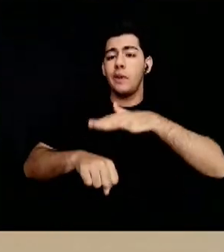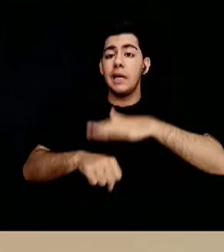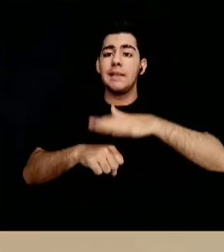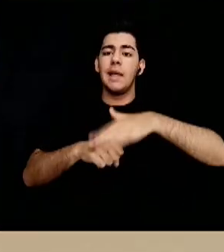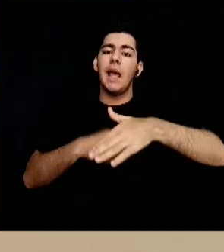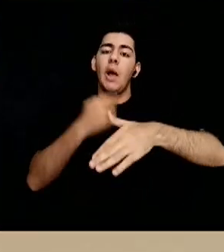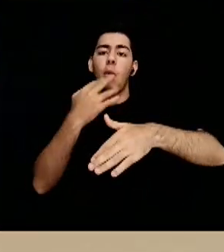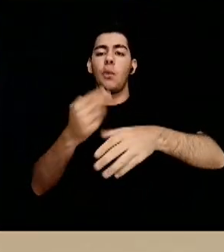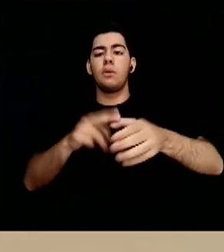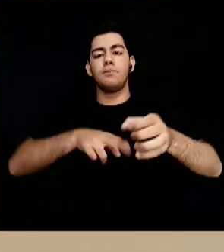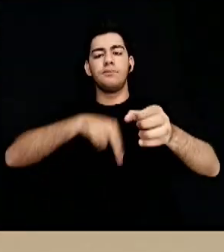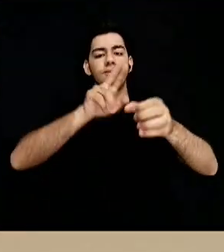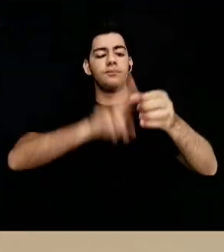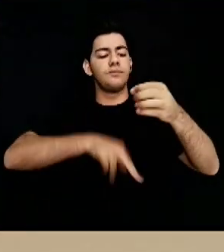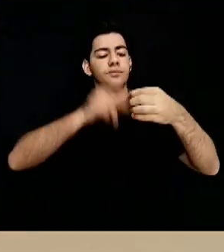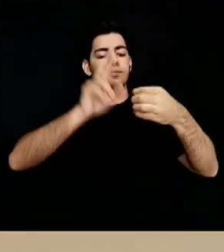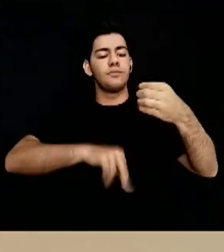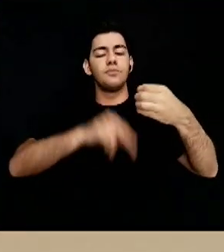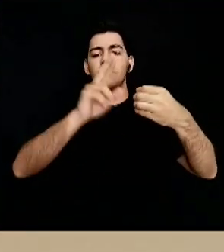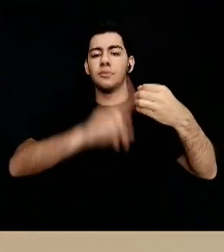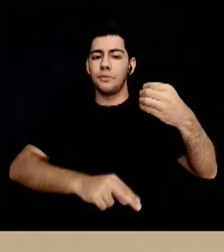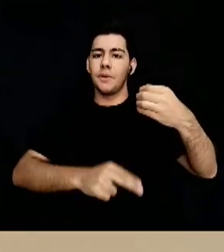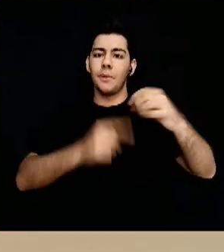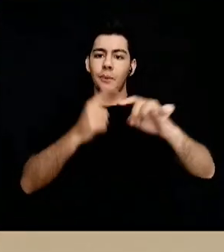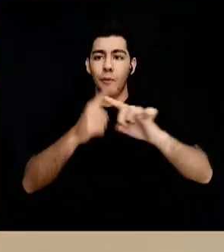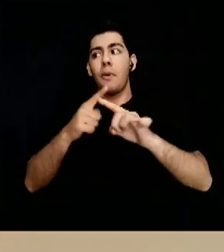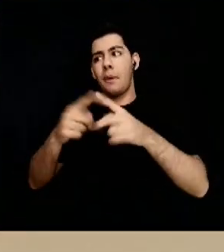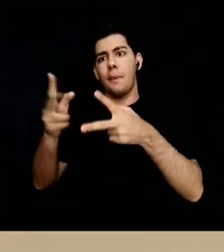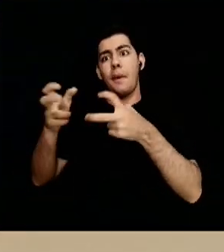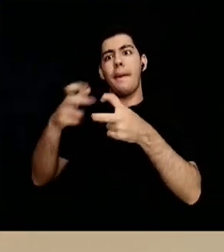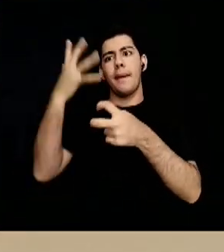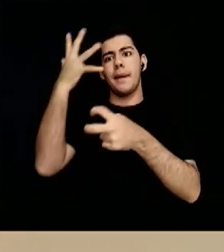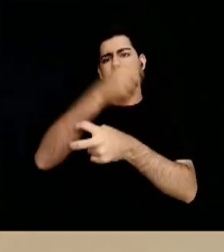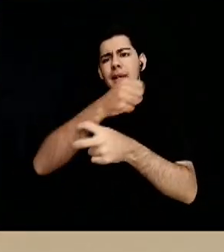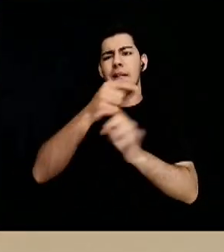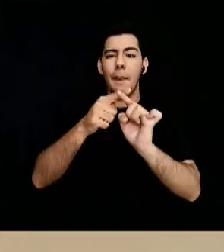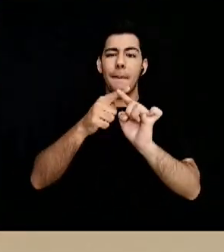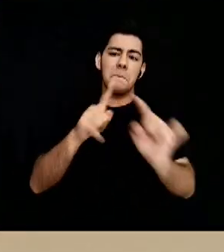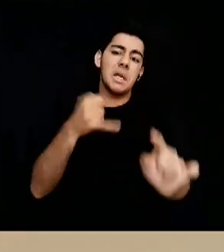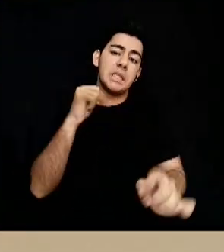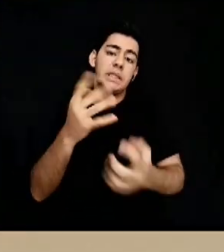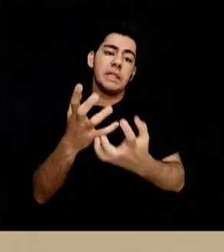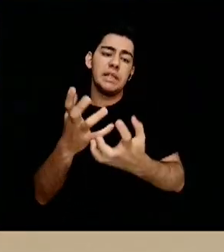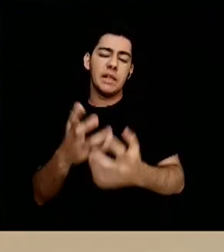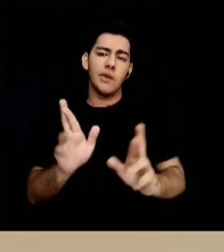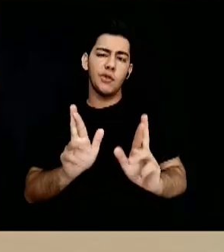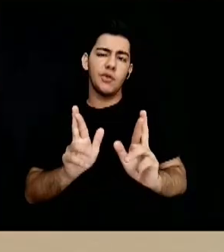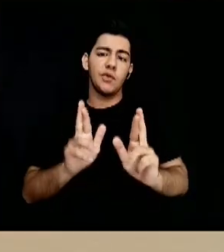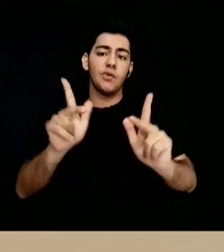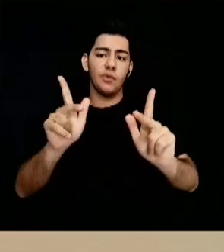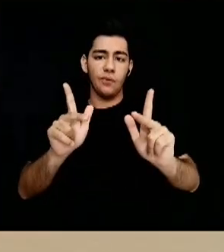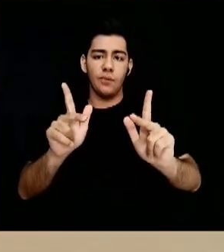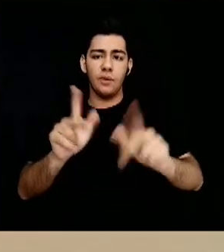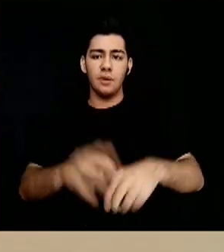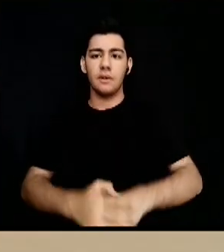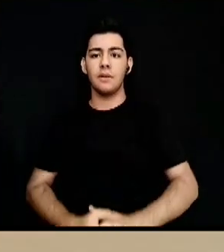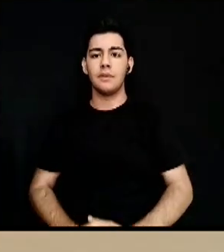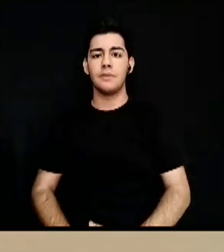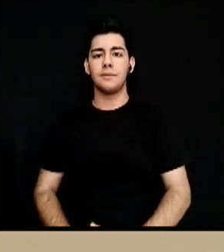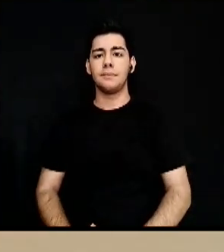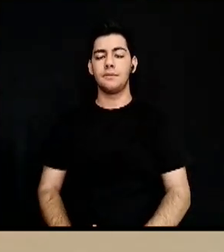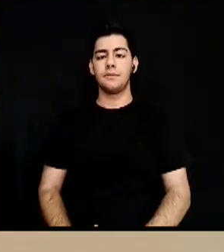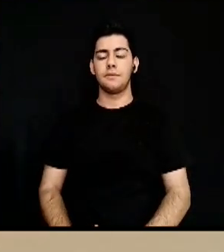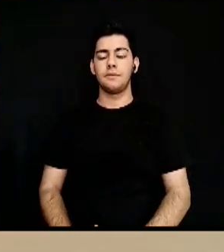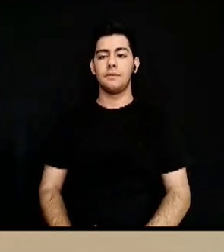ficou linda, né? Mas para quem quer uma coisa mais rústica, dá só para fazer essa parte